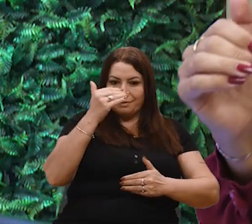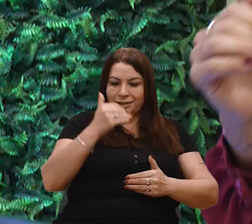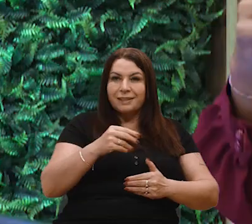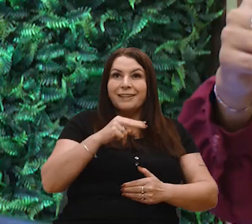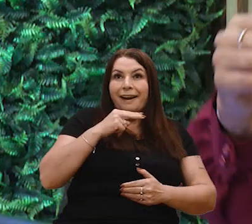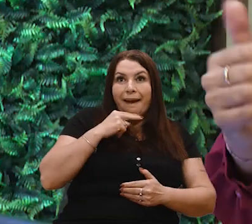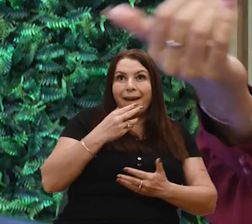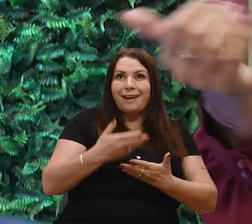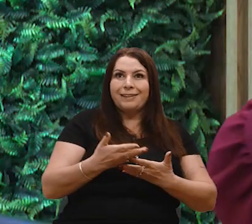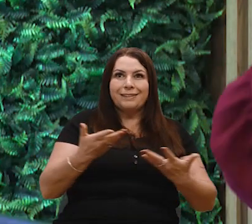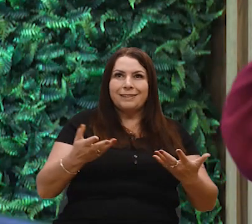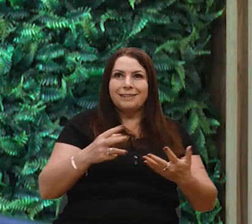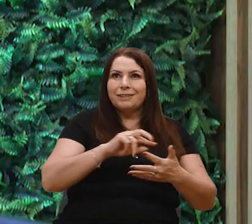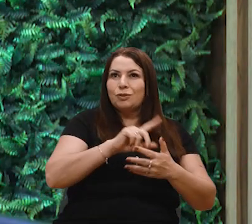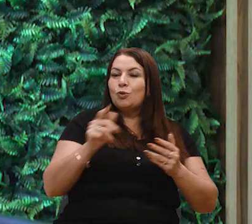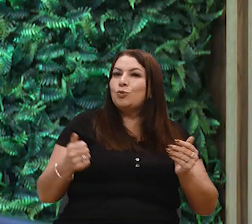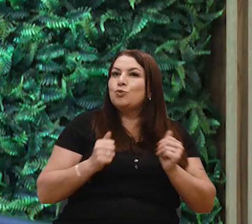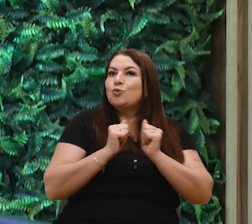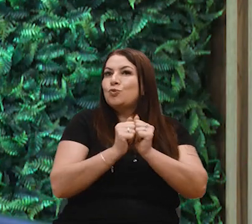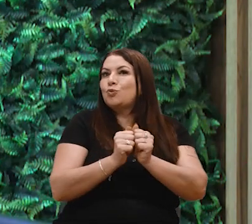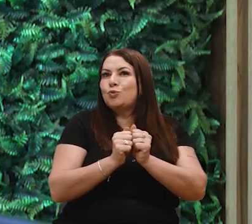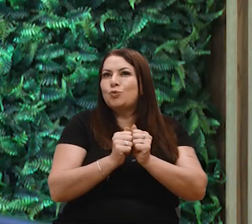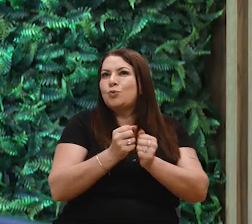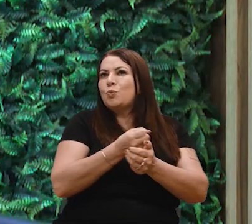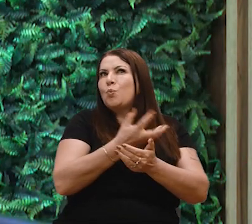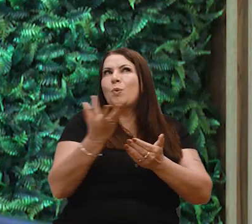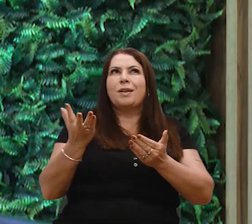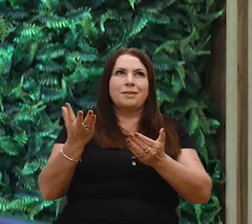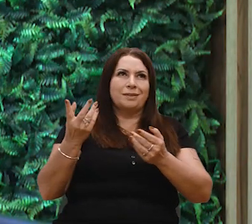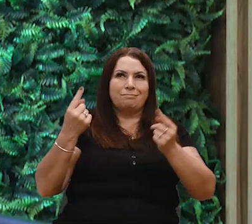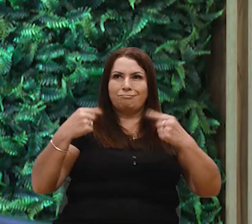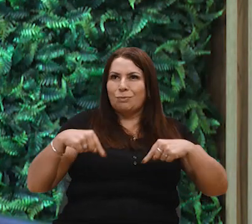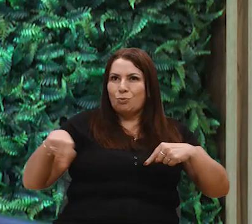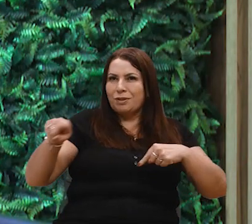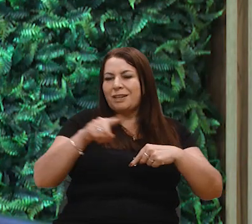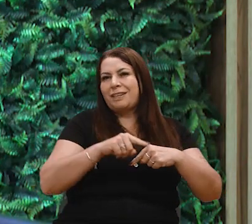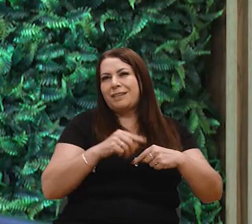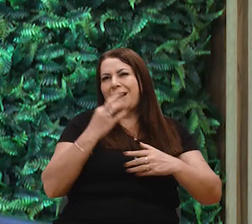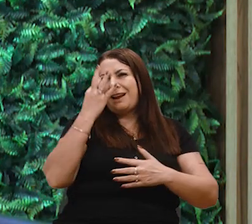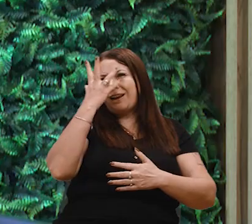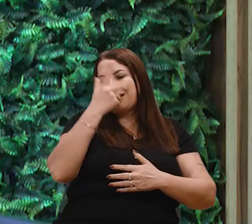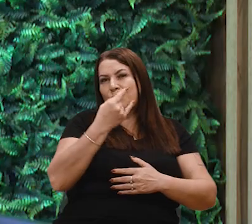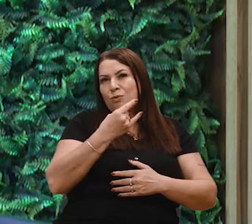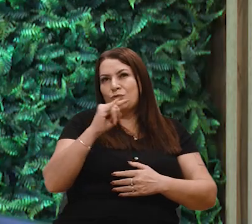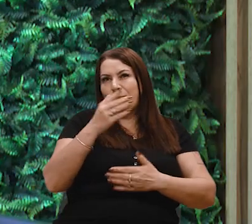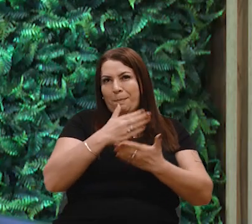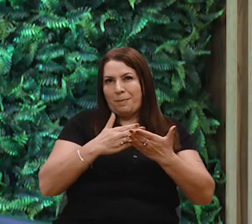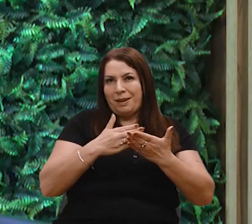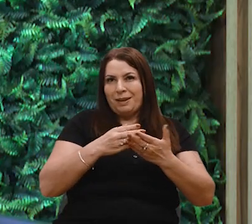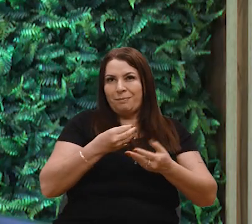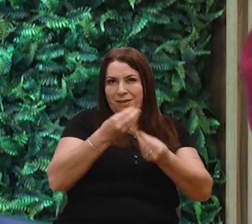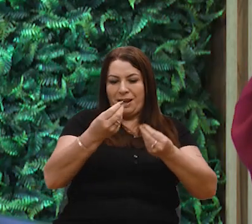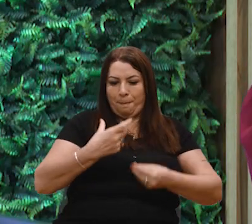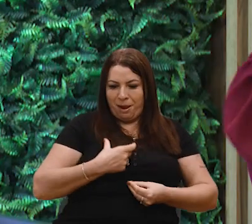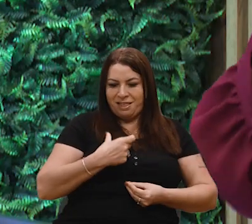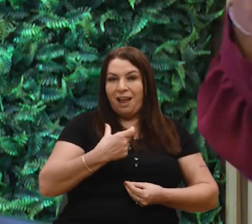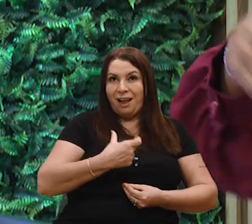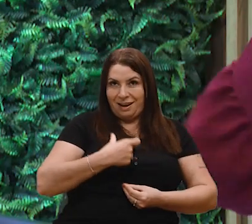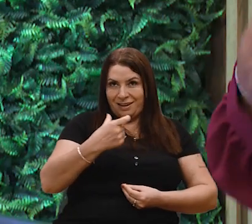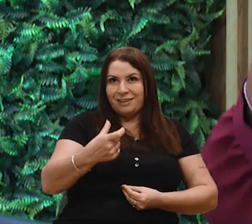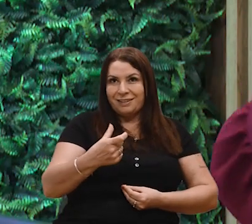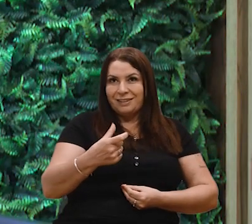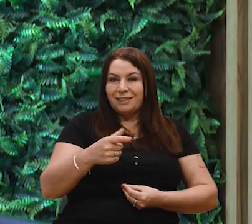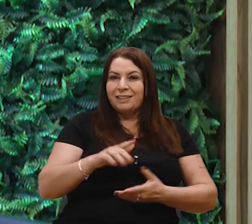e agora, sabe, a neta no caso, enfim, todo mundo junto. E quantas provas lindamente, né? Na última meia eu fiquei na entrega